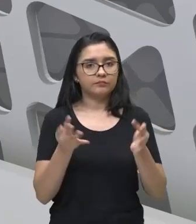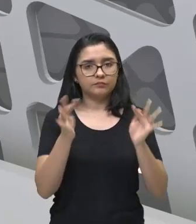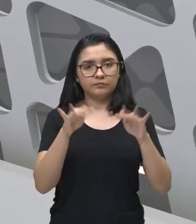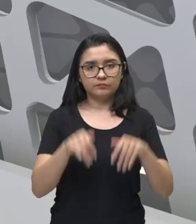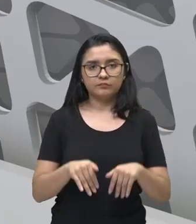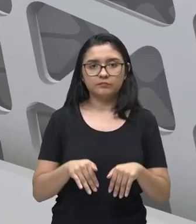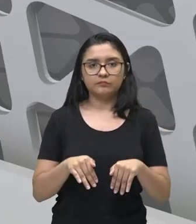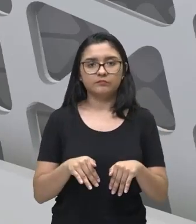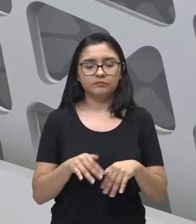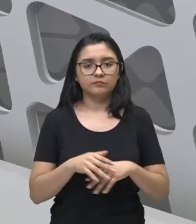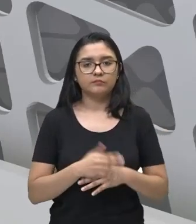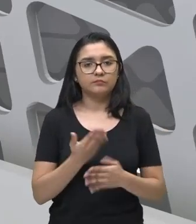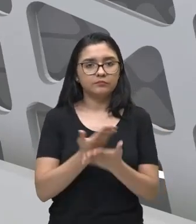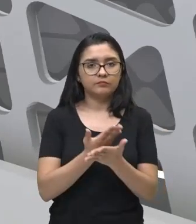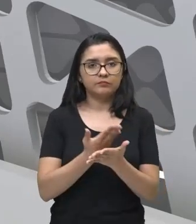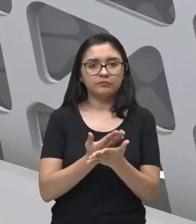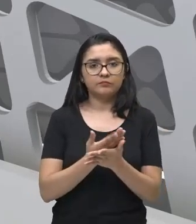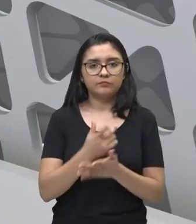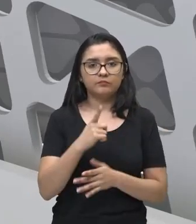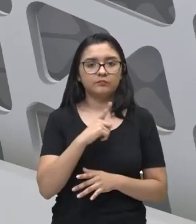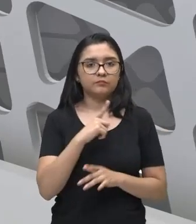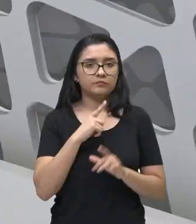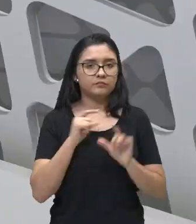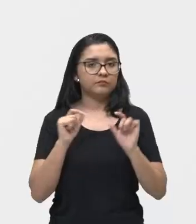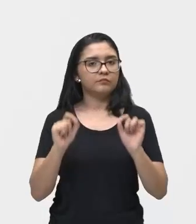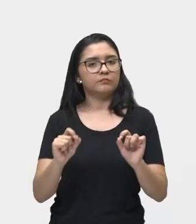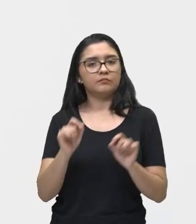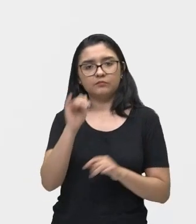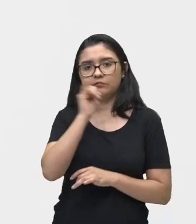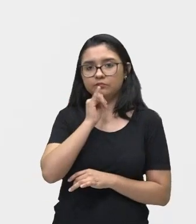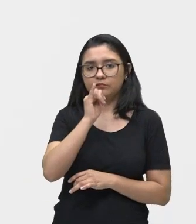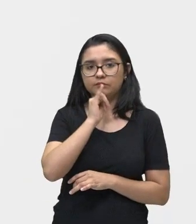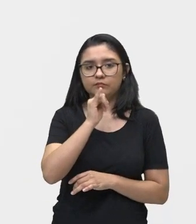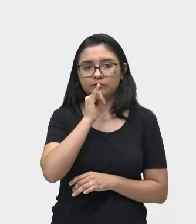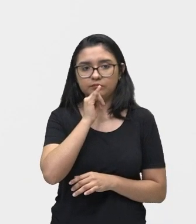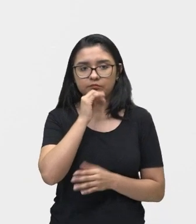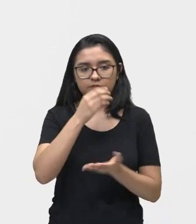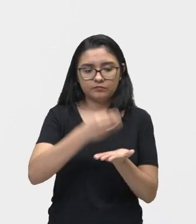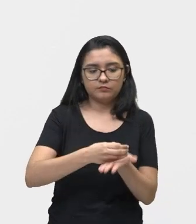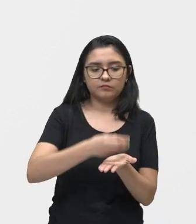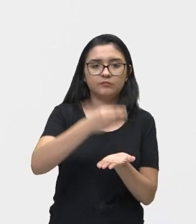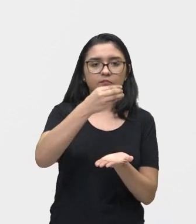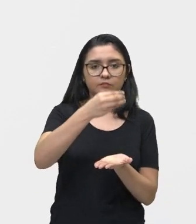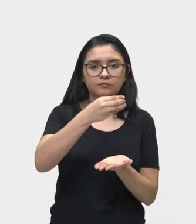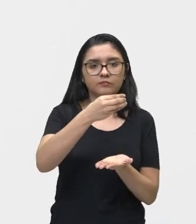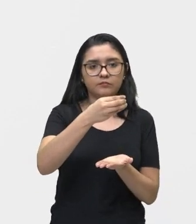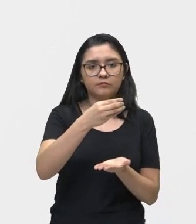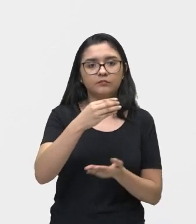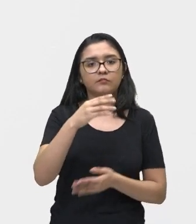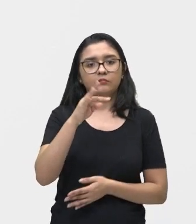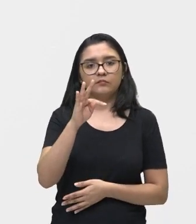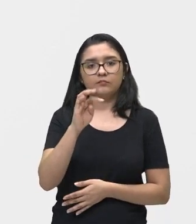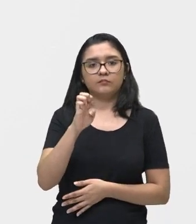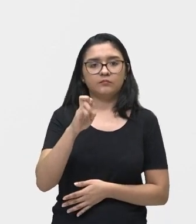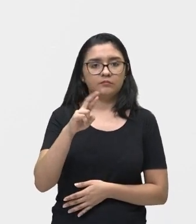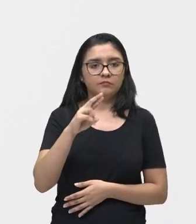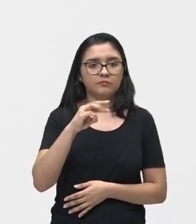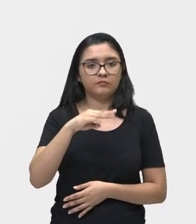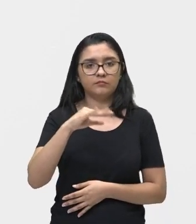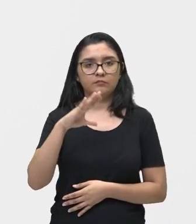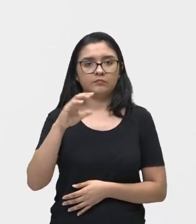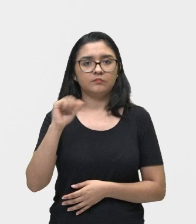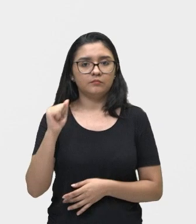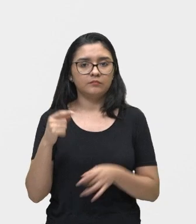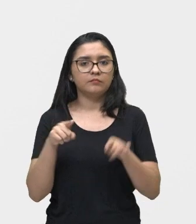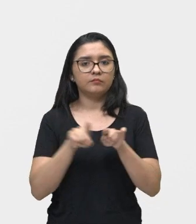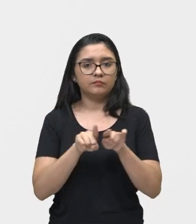aí com chave de ouro, você tem o que? A garrafa térmica, que também é uma aplicação sobre os